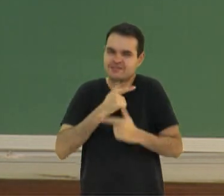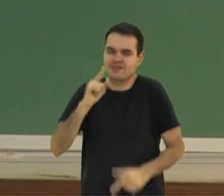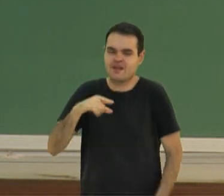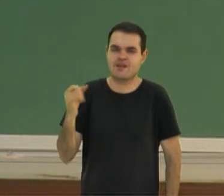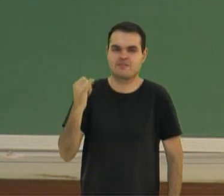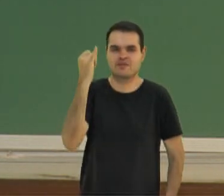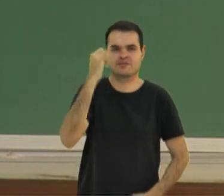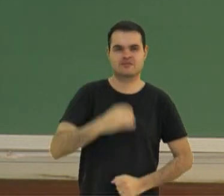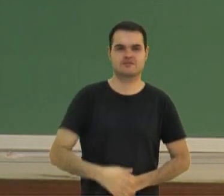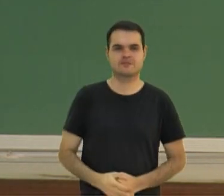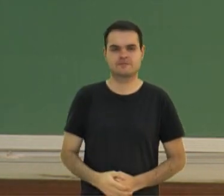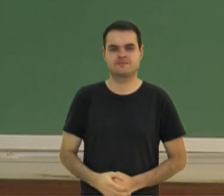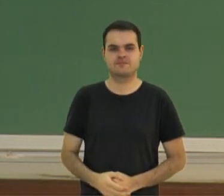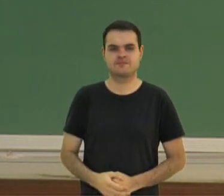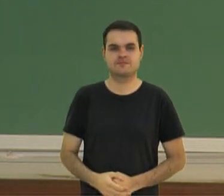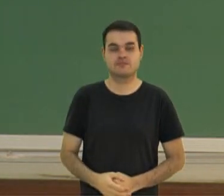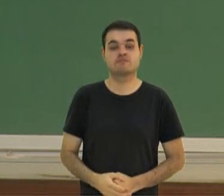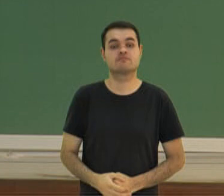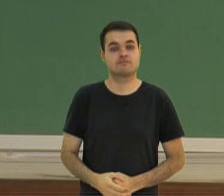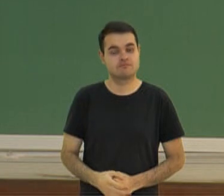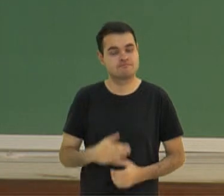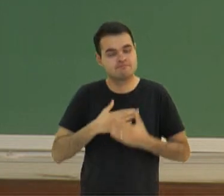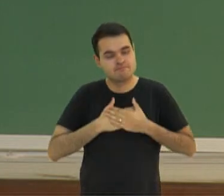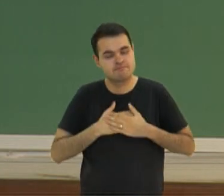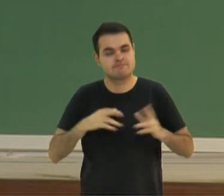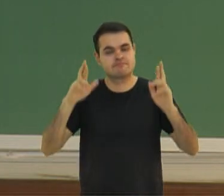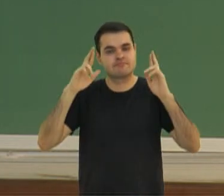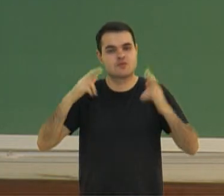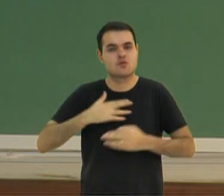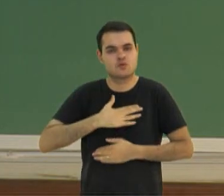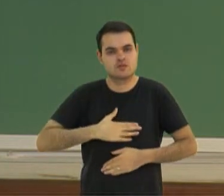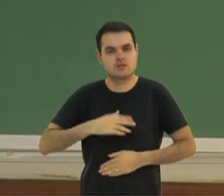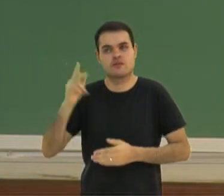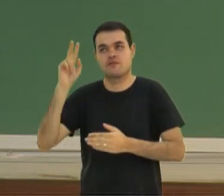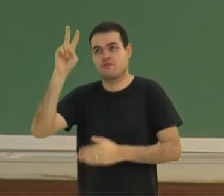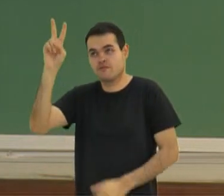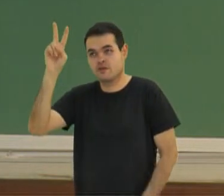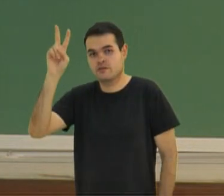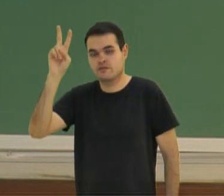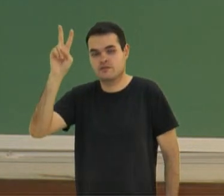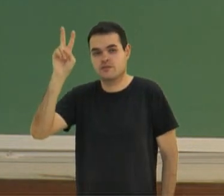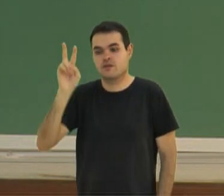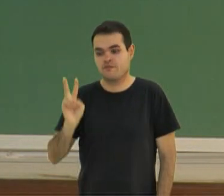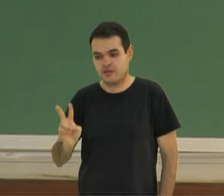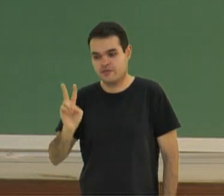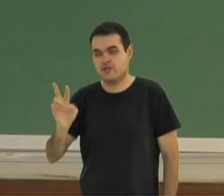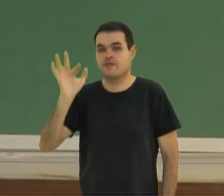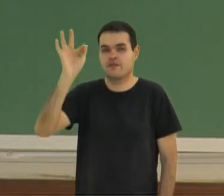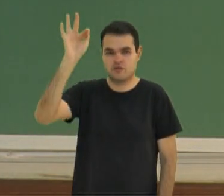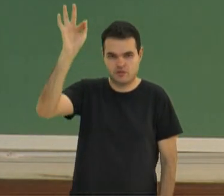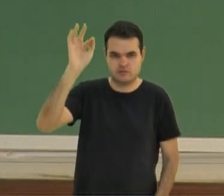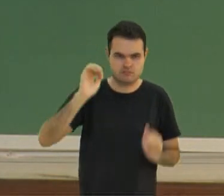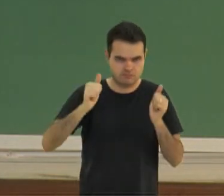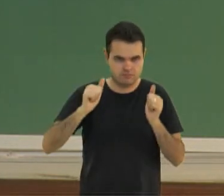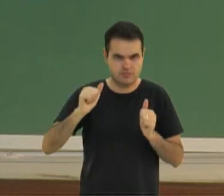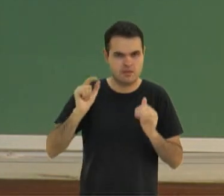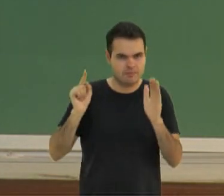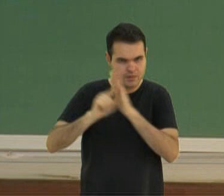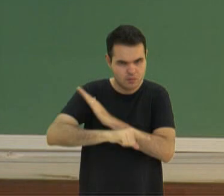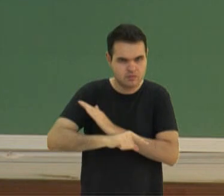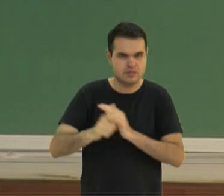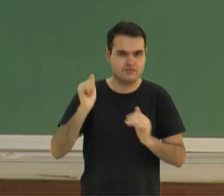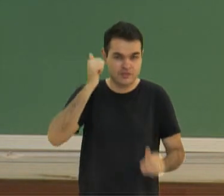importante. Queridos, então, espero que tenham gostado. Verdadeira, verdadeira, falsa, falsa. Questãozinha de vestibular esperta, hein? Show